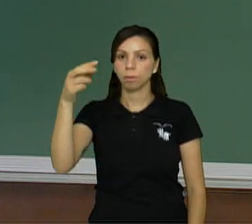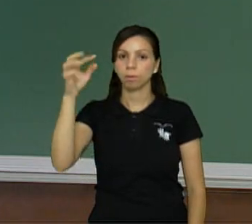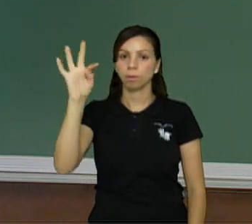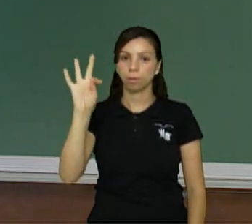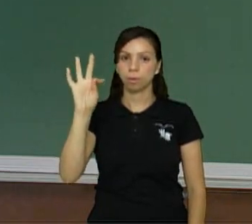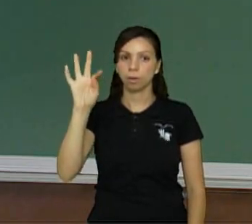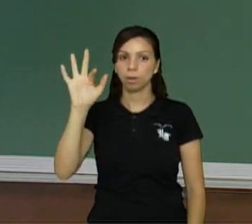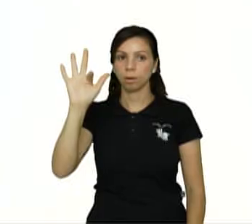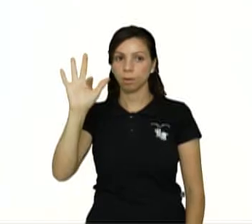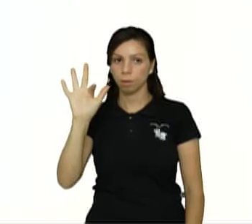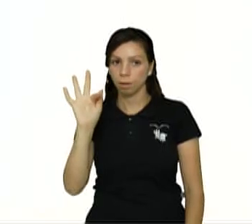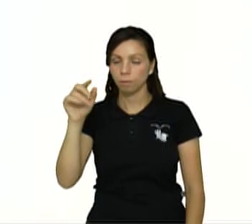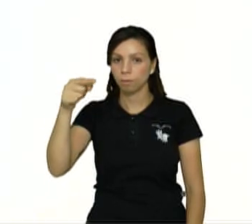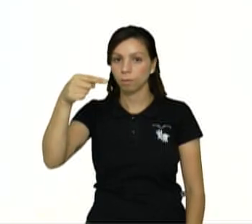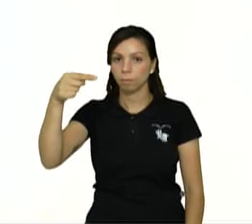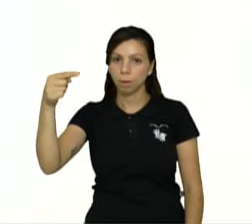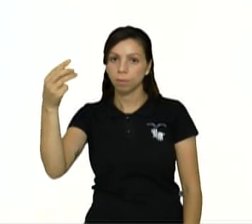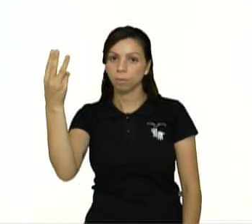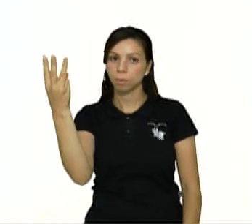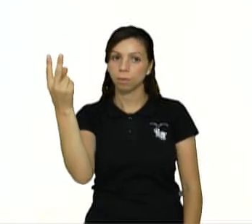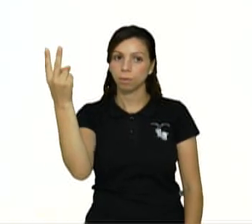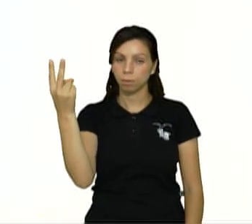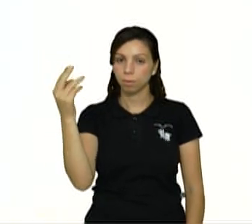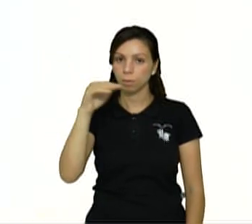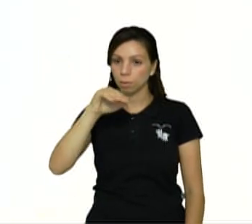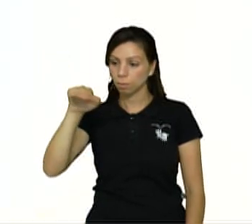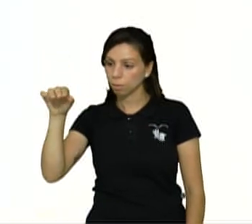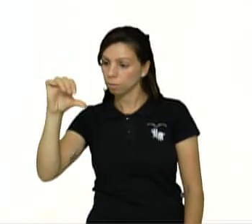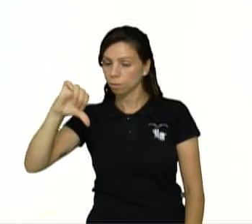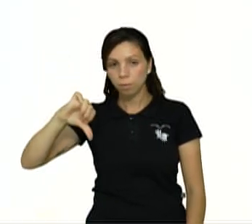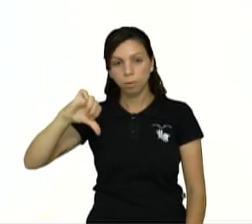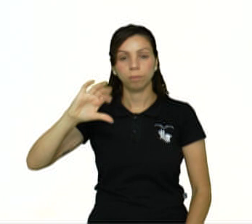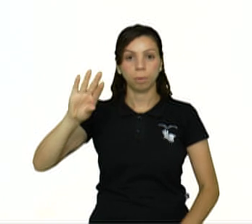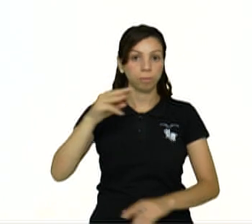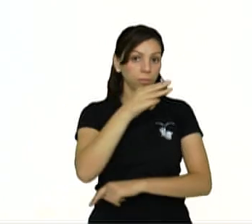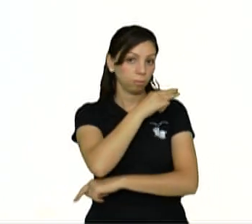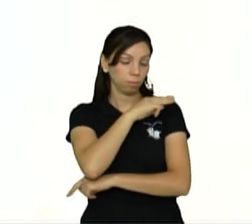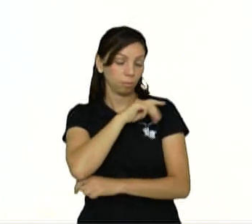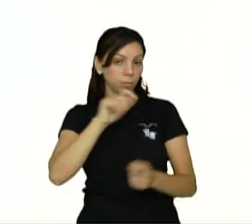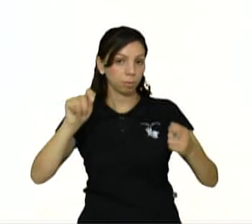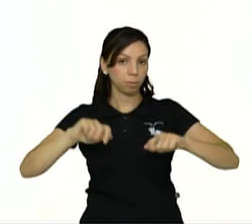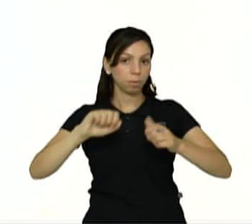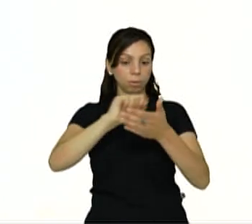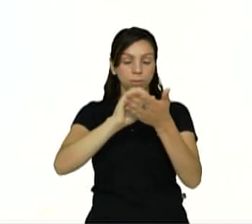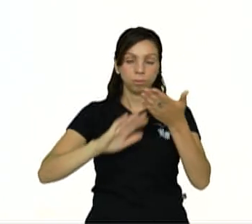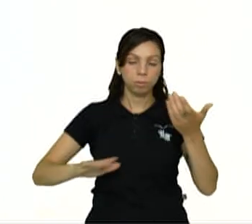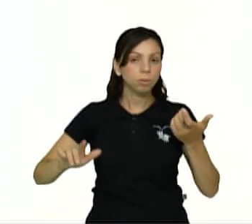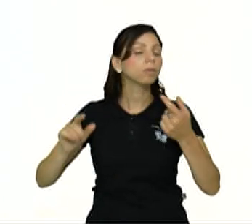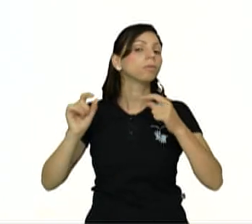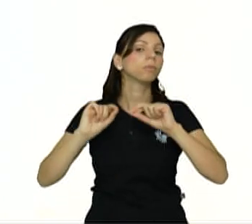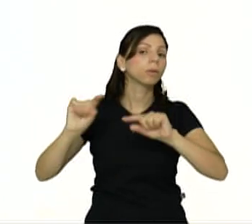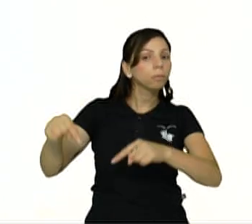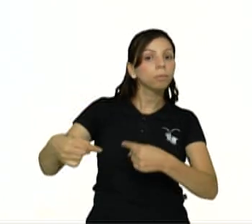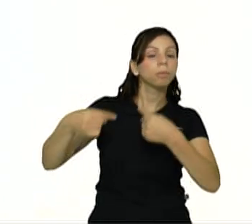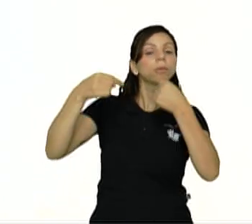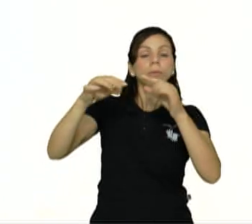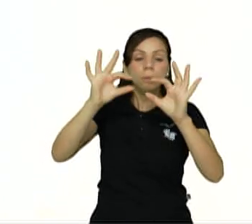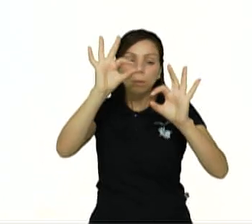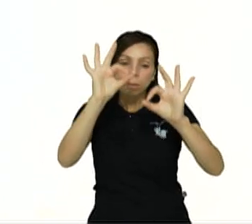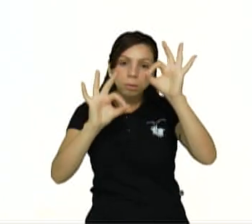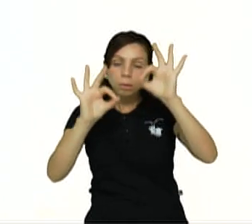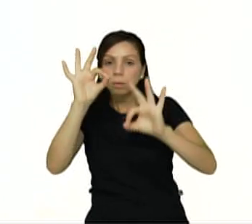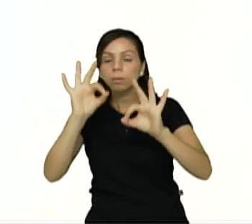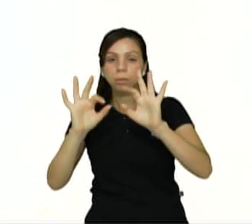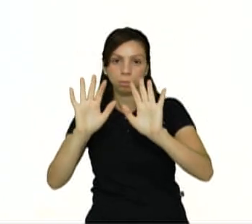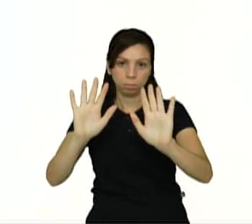9. Mas você da terceira série, lembre-se, né, o exercício ele pode exigir de você que você elabore, que você crie uma